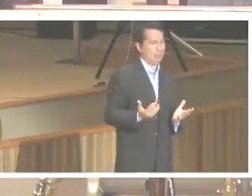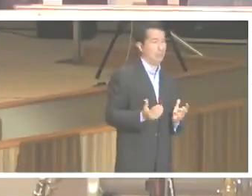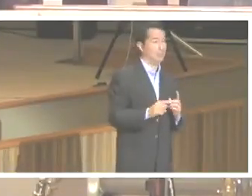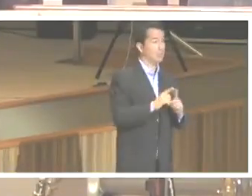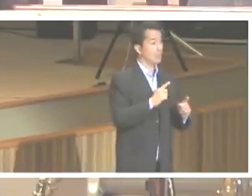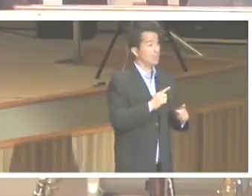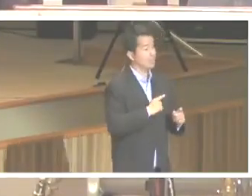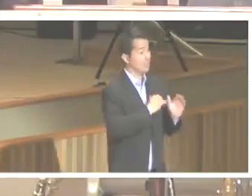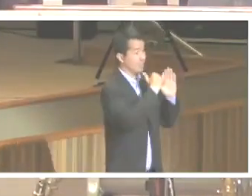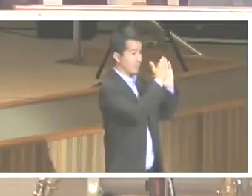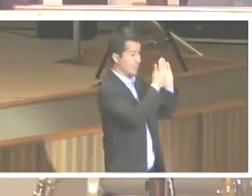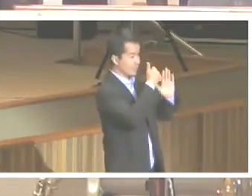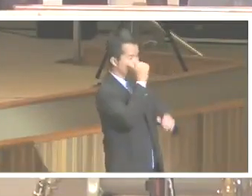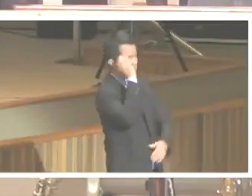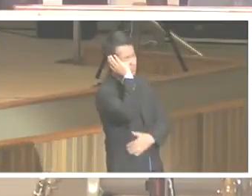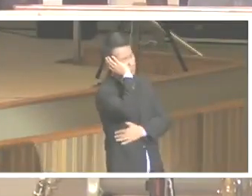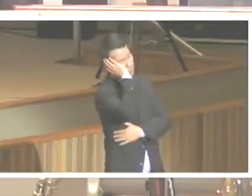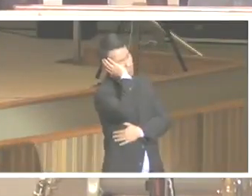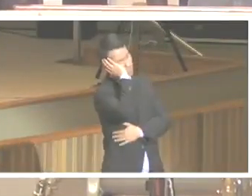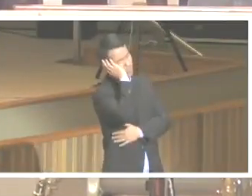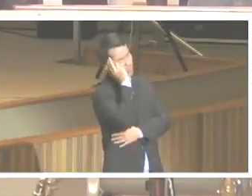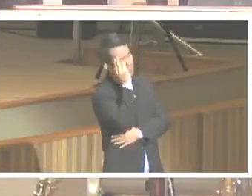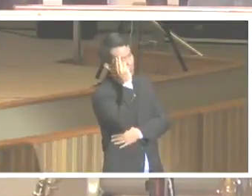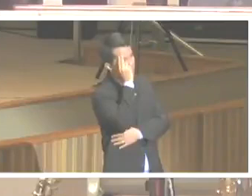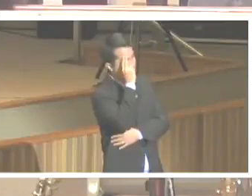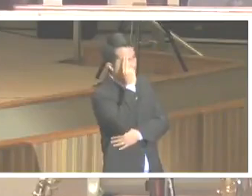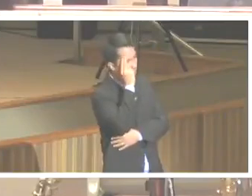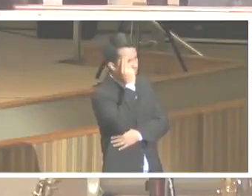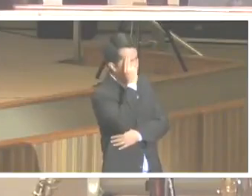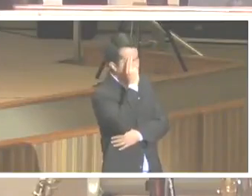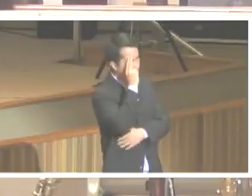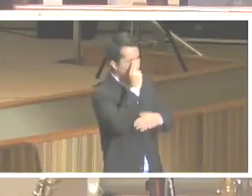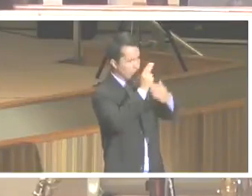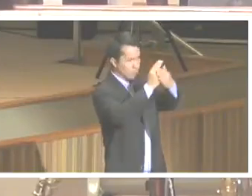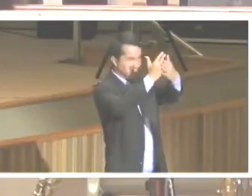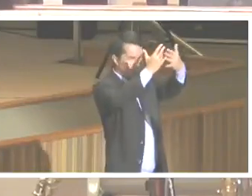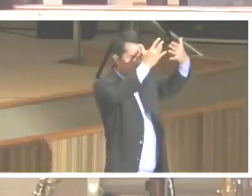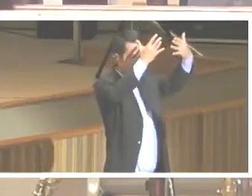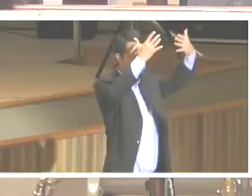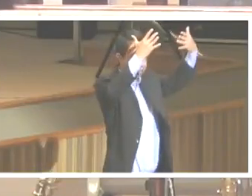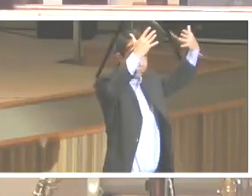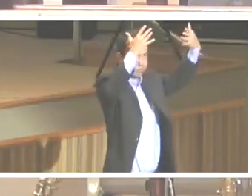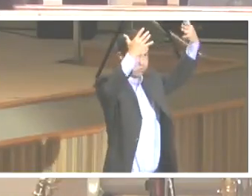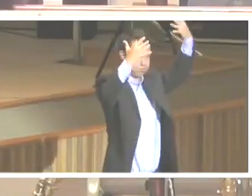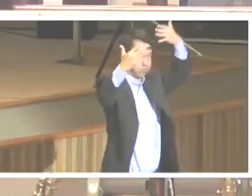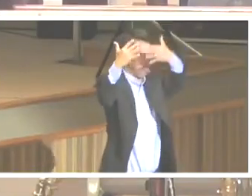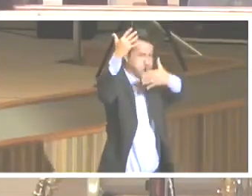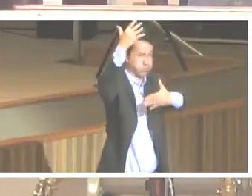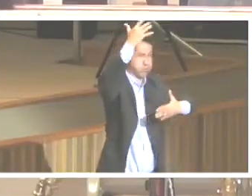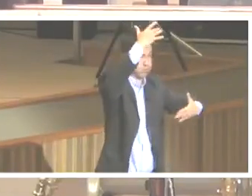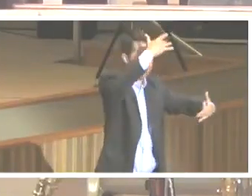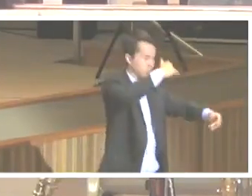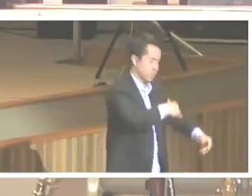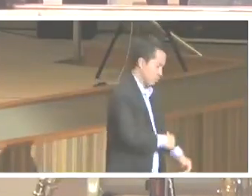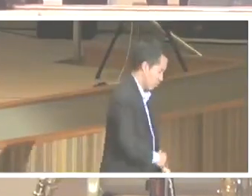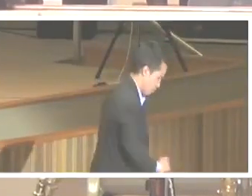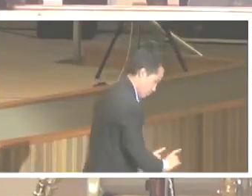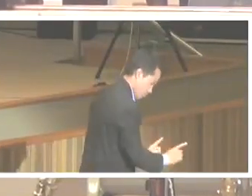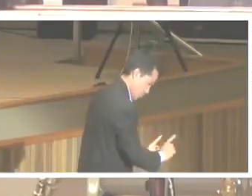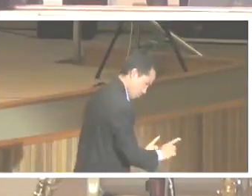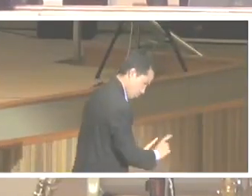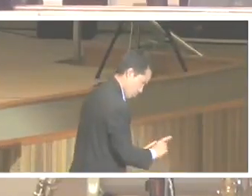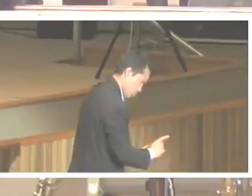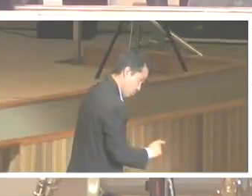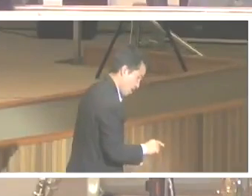visita josé e o senhor diz para josé volta lá porque aquilo que ela